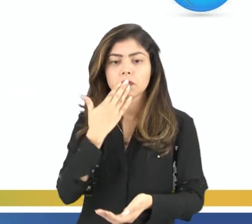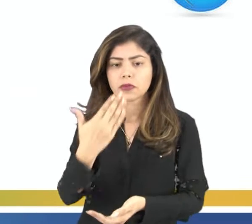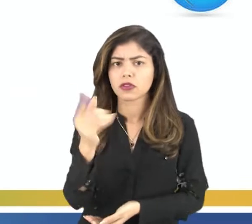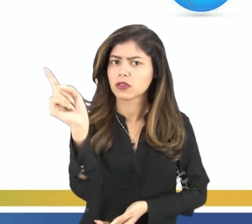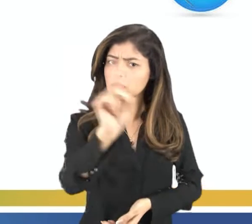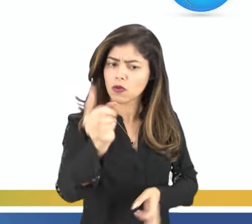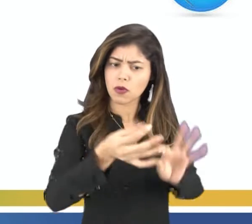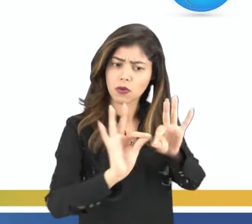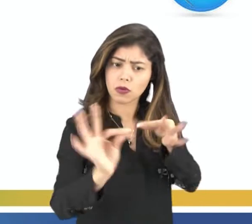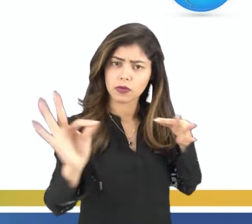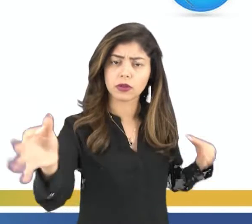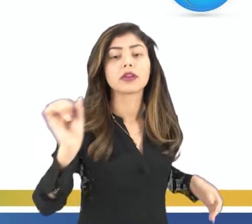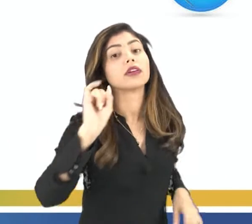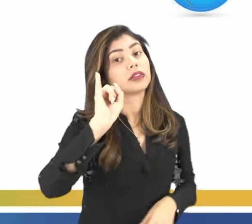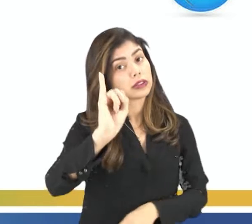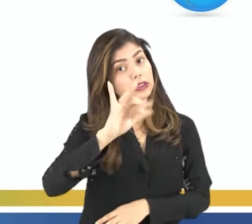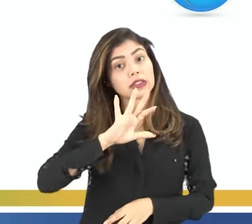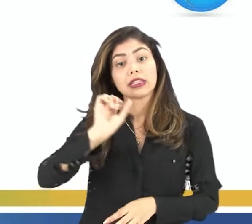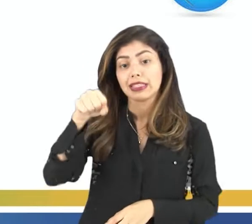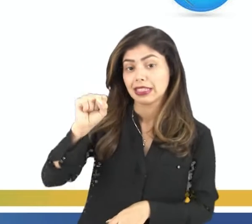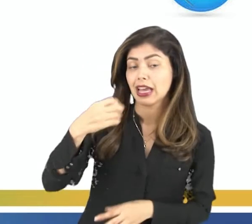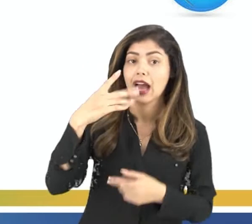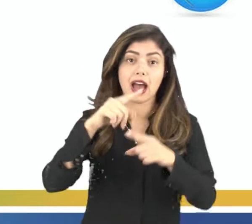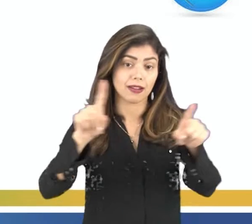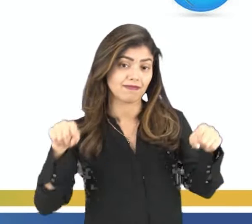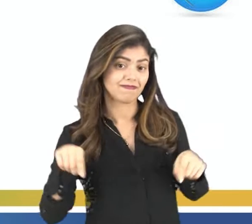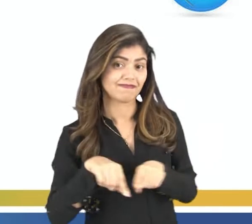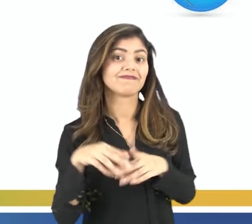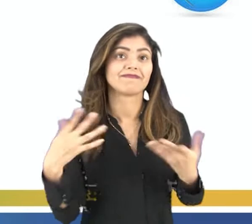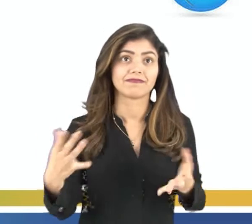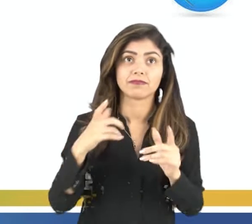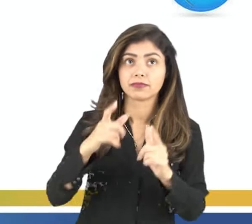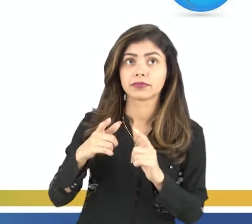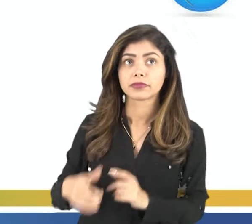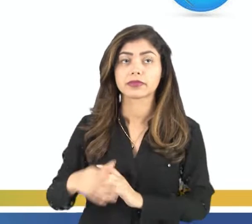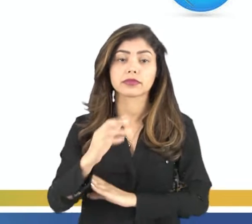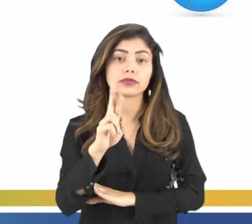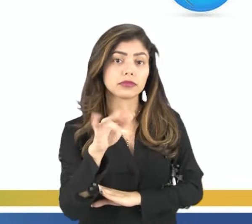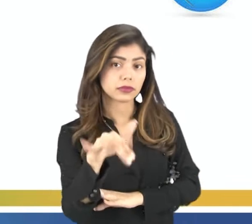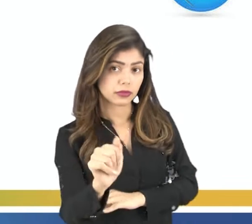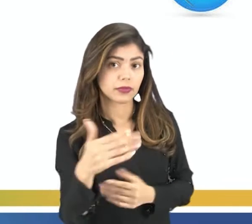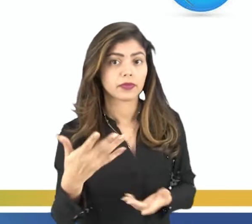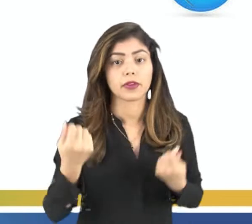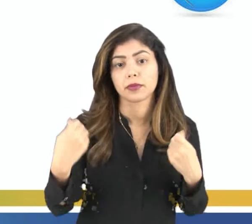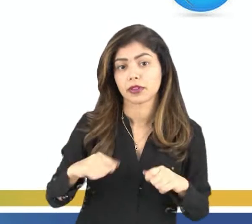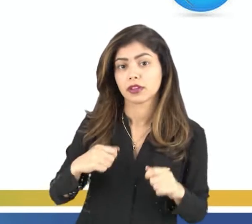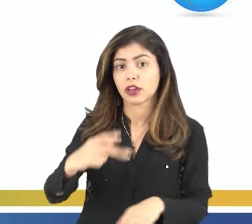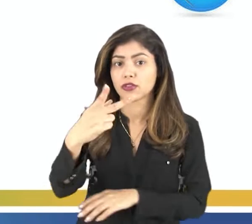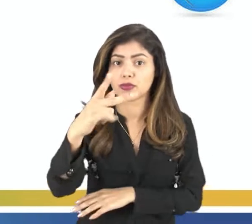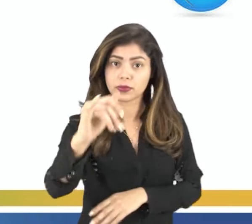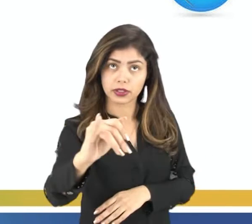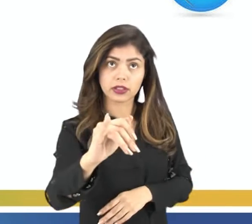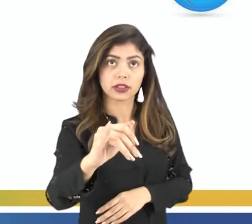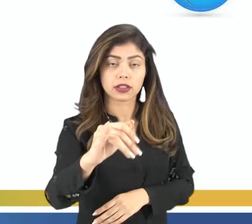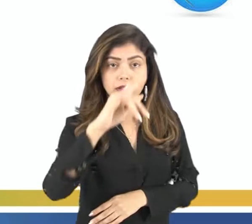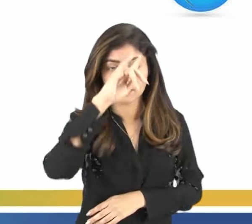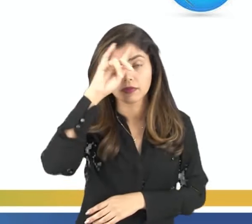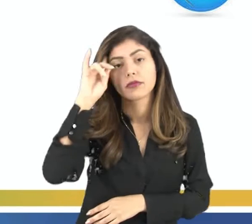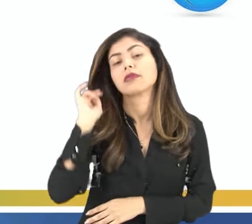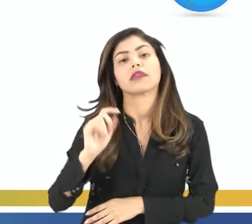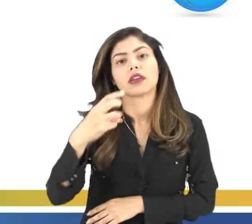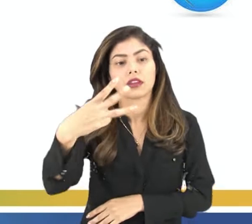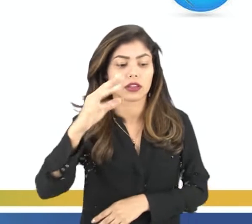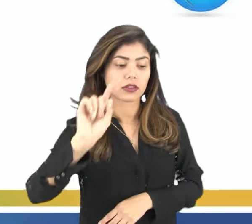nos pede não é o comprimento, e sim a área. Então, para a área, eu vou precisar do π, mas já foi